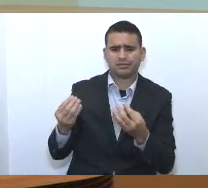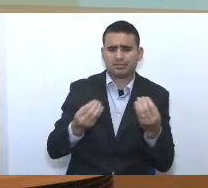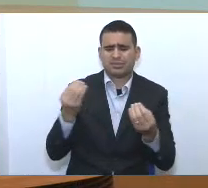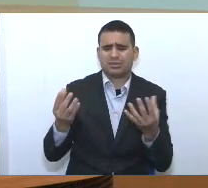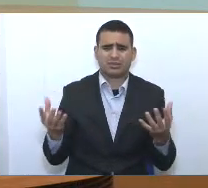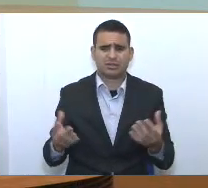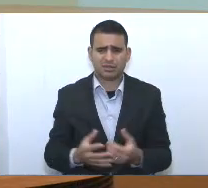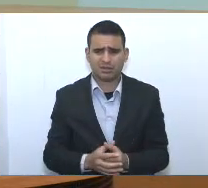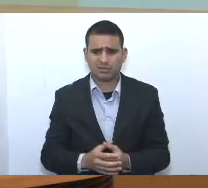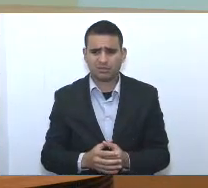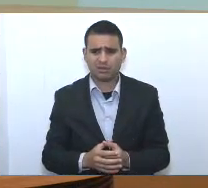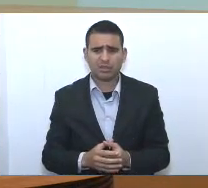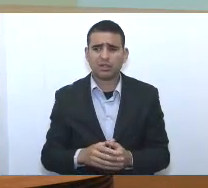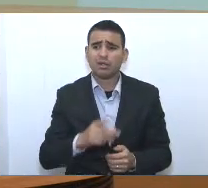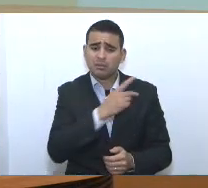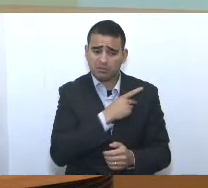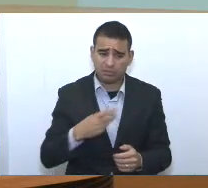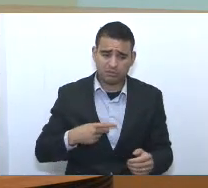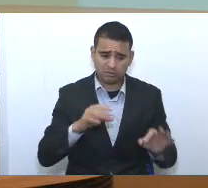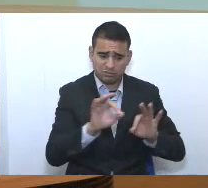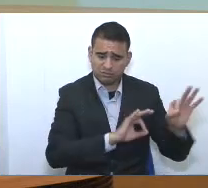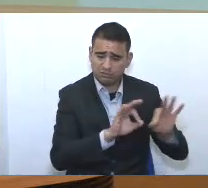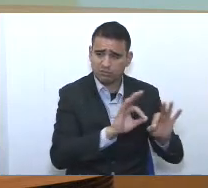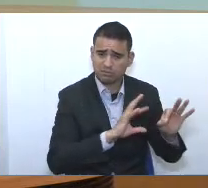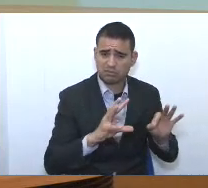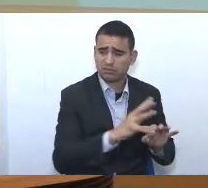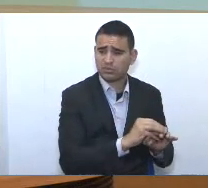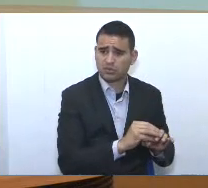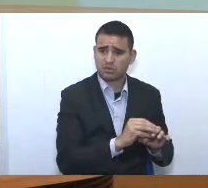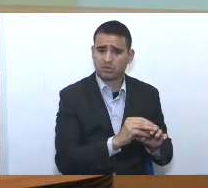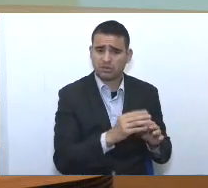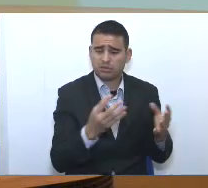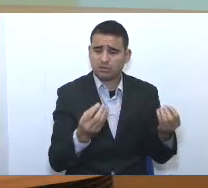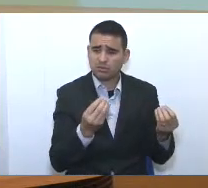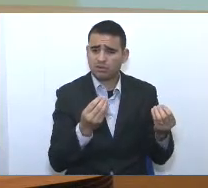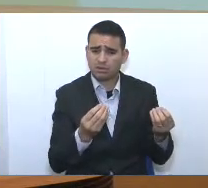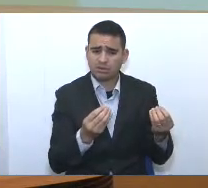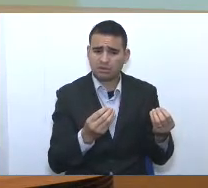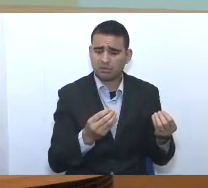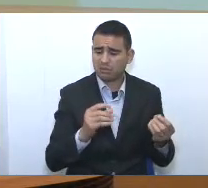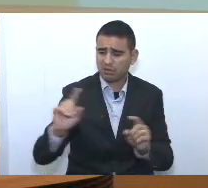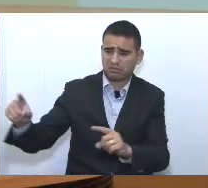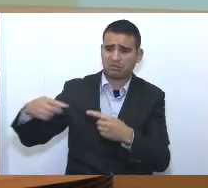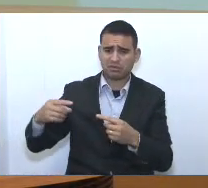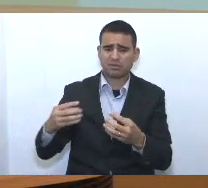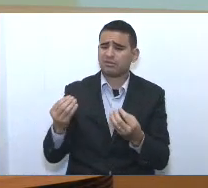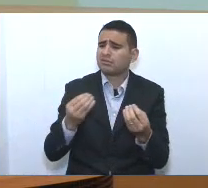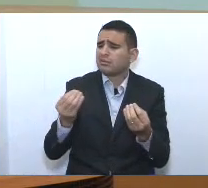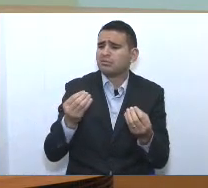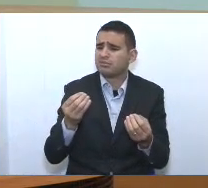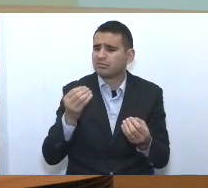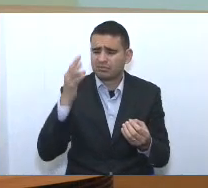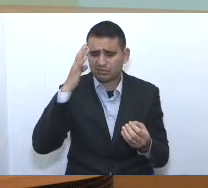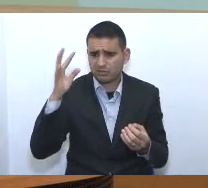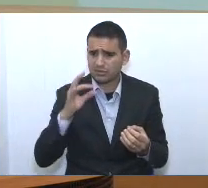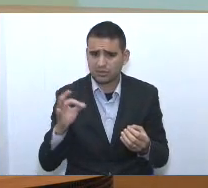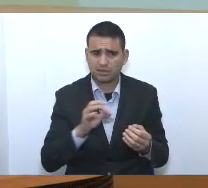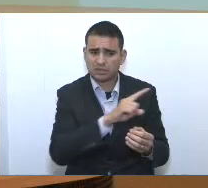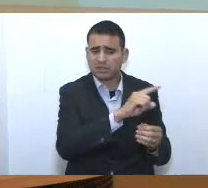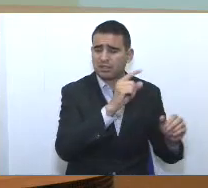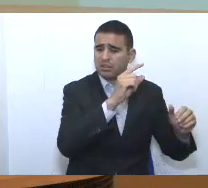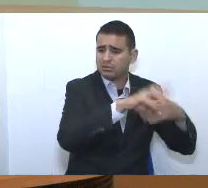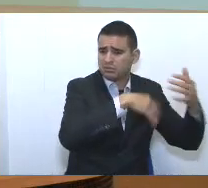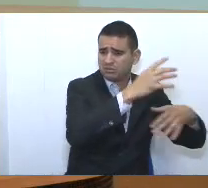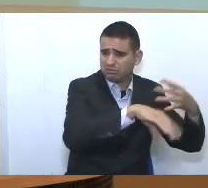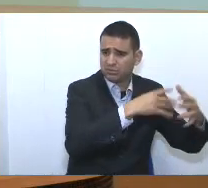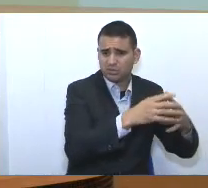projeto foi a própria prefeitura, né? E se fez errado, foi a própria prefeitura que fez. Ela entrou contra ela mesma para derrubar o muro dela mesma. Então,